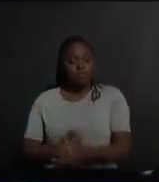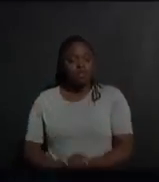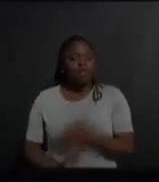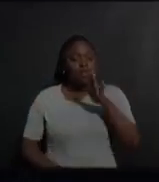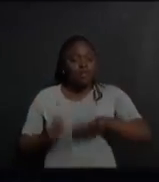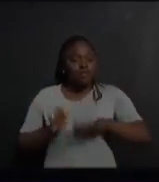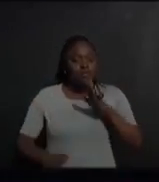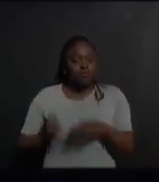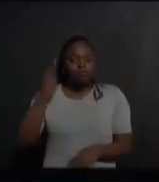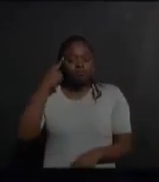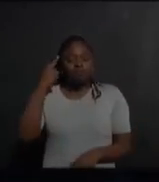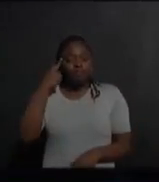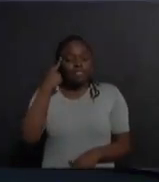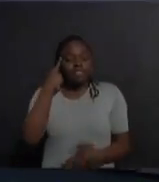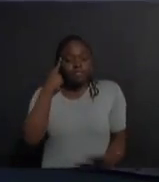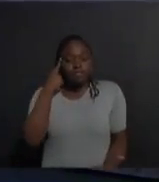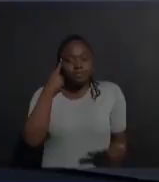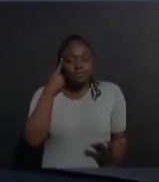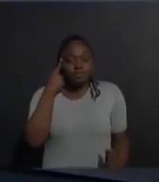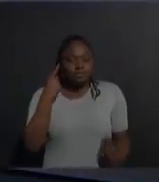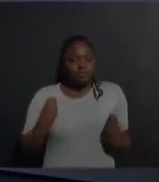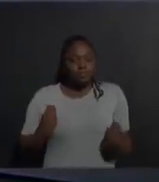assim.